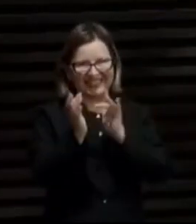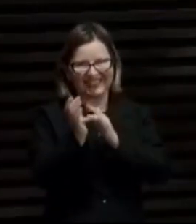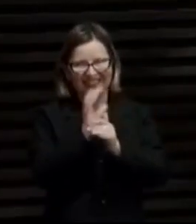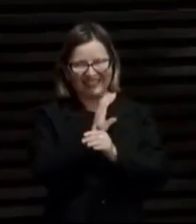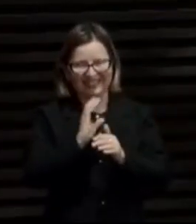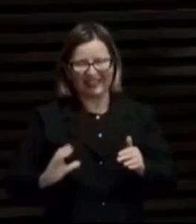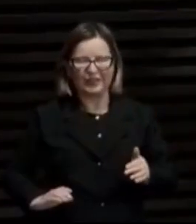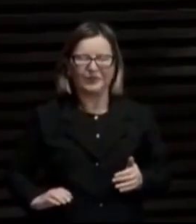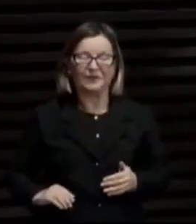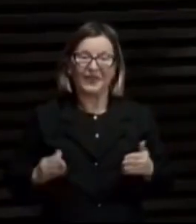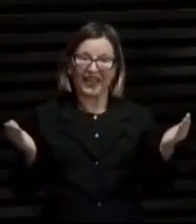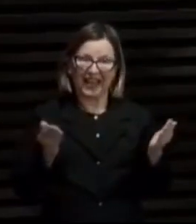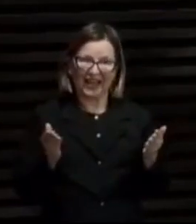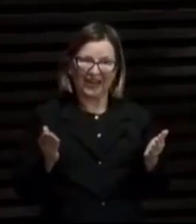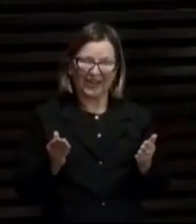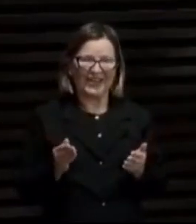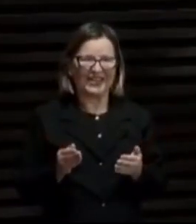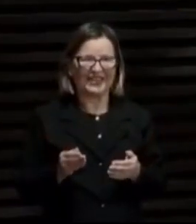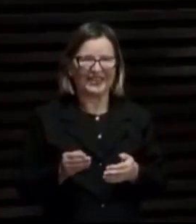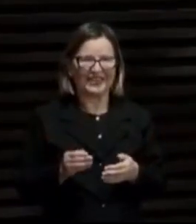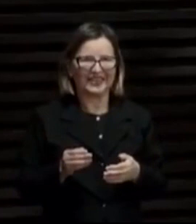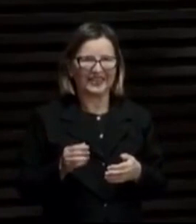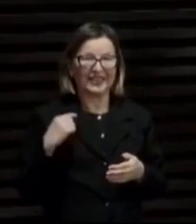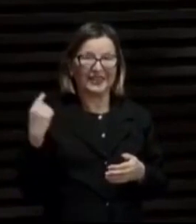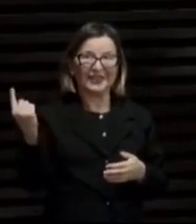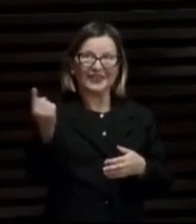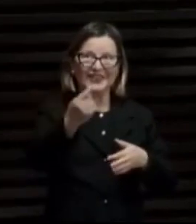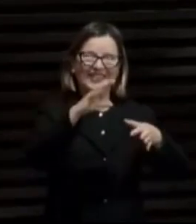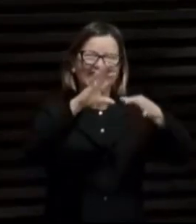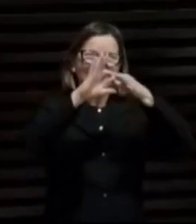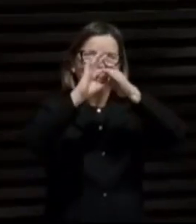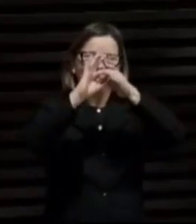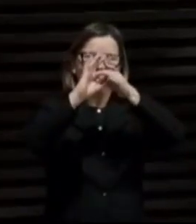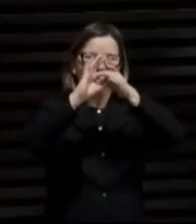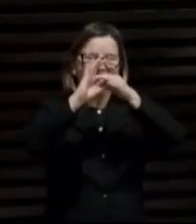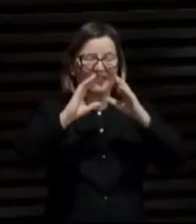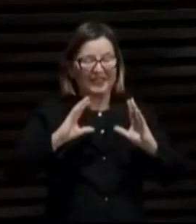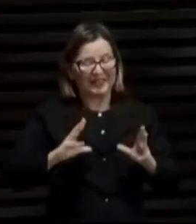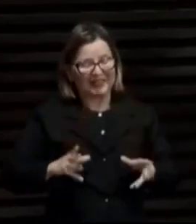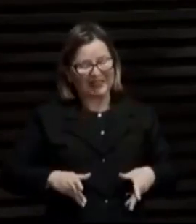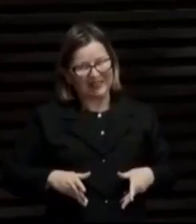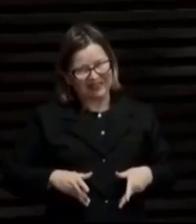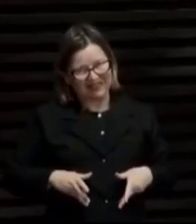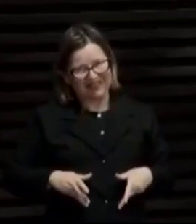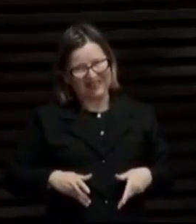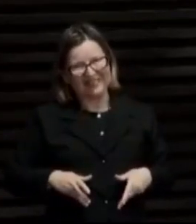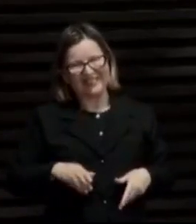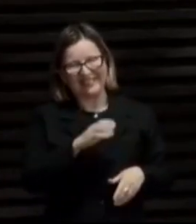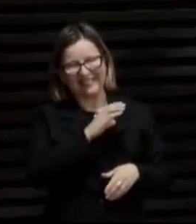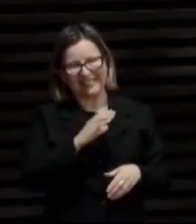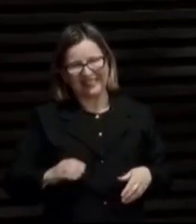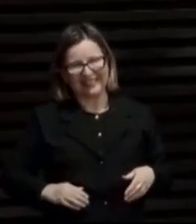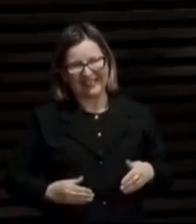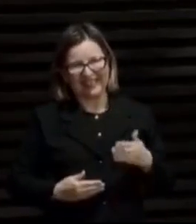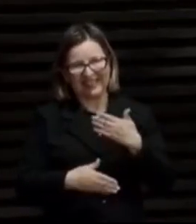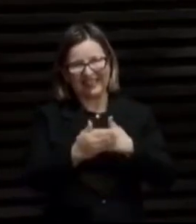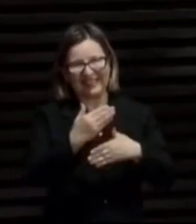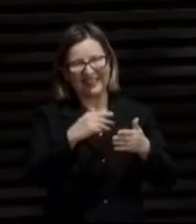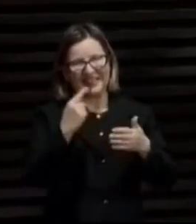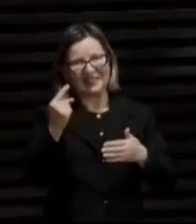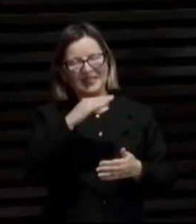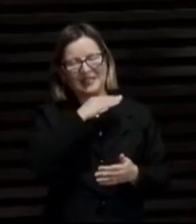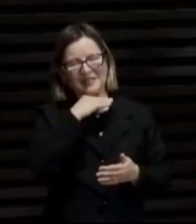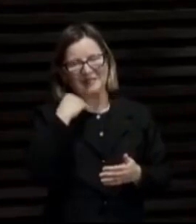também? Agora, porém, vos reconciliou no corpo da sua carne, mediante a sua morte,